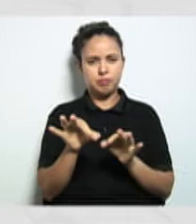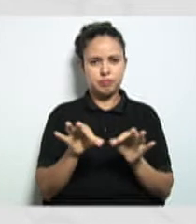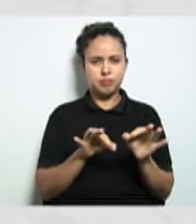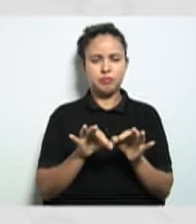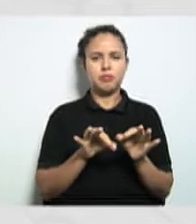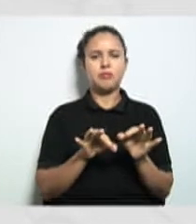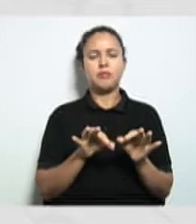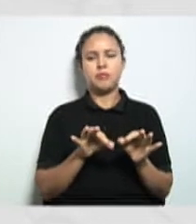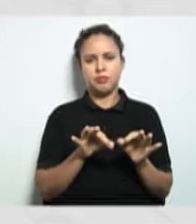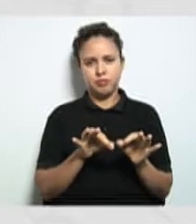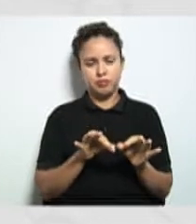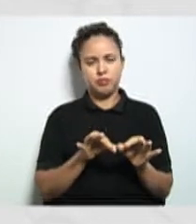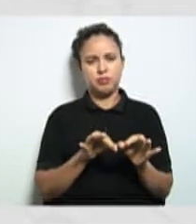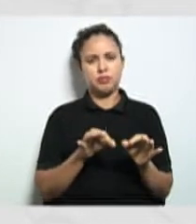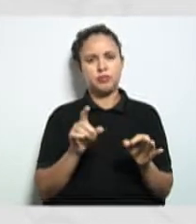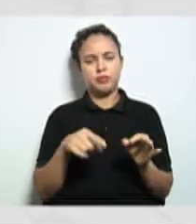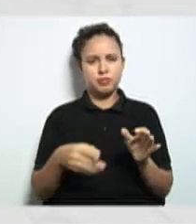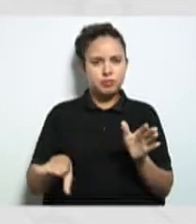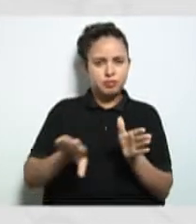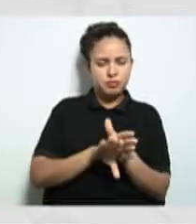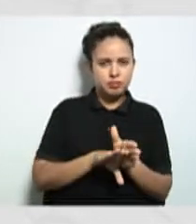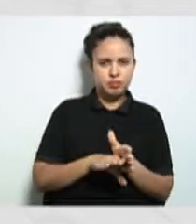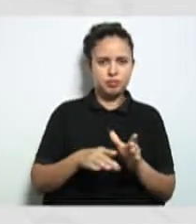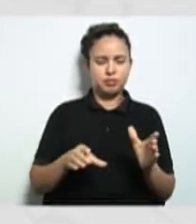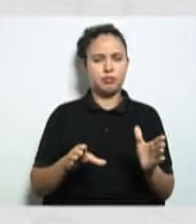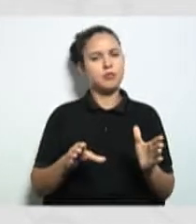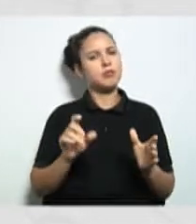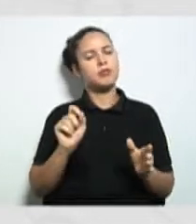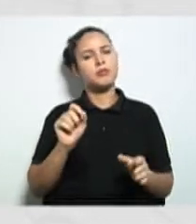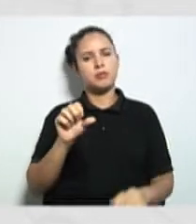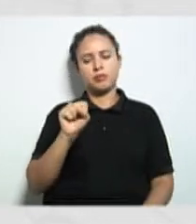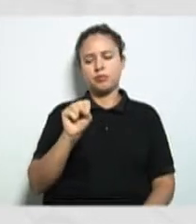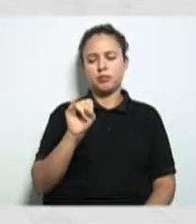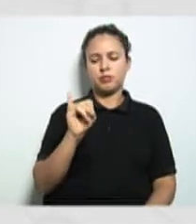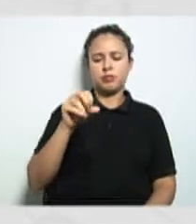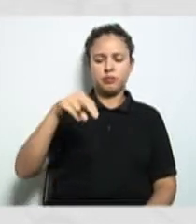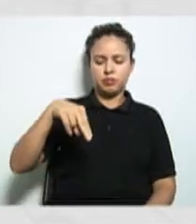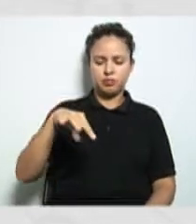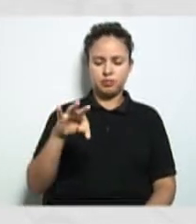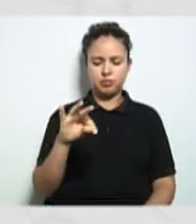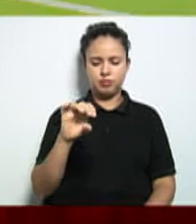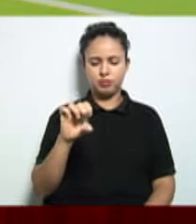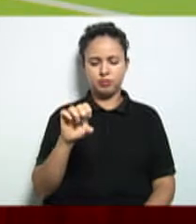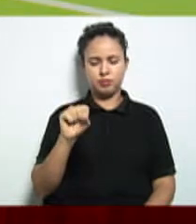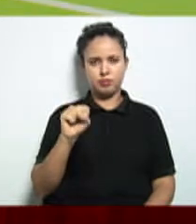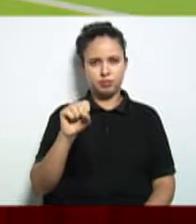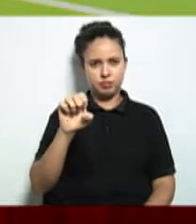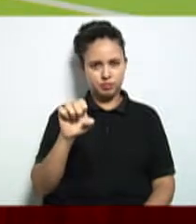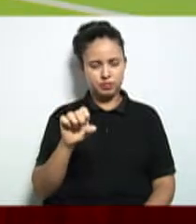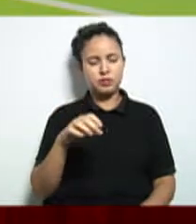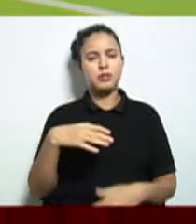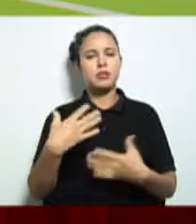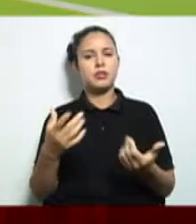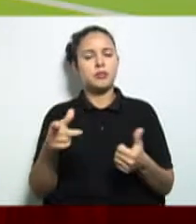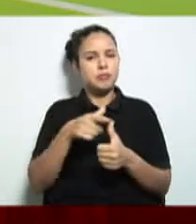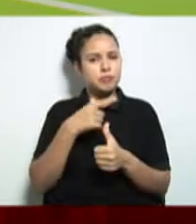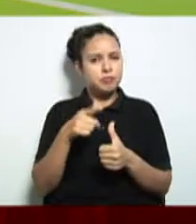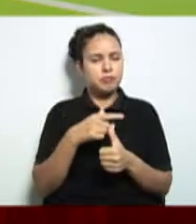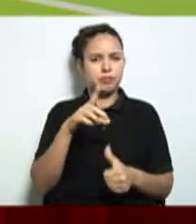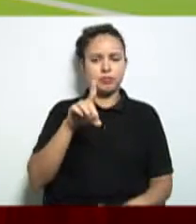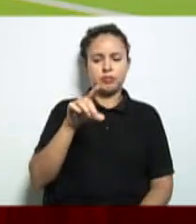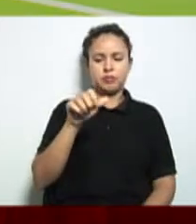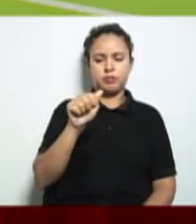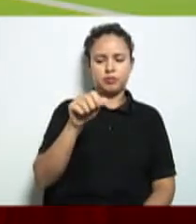ver. Chegar à síntese. Na síntese, eu chego à produção de conhecimento. Então, dado é o primeiro elemento que eu tenho da